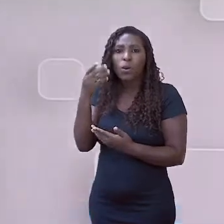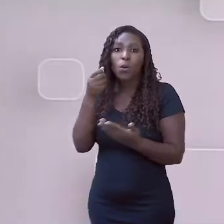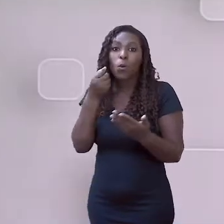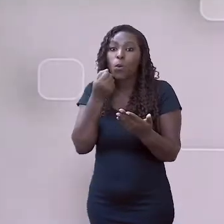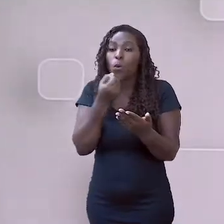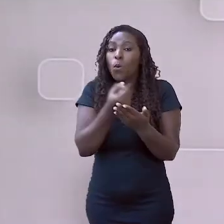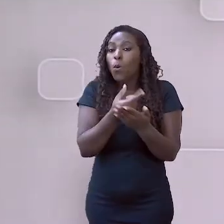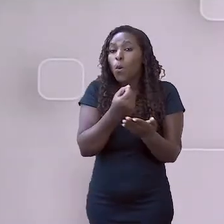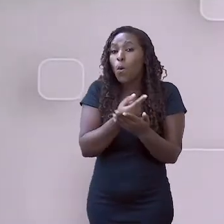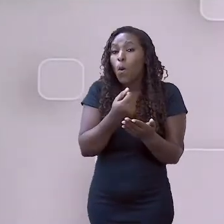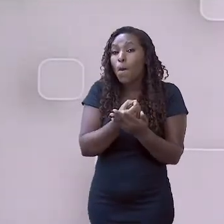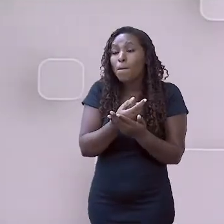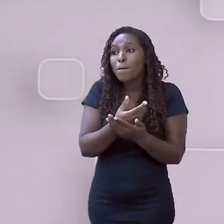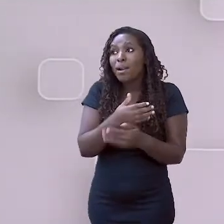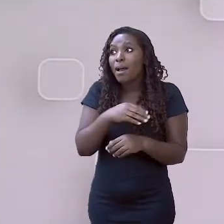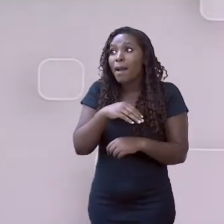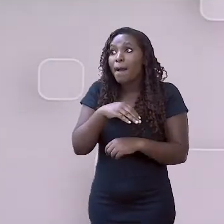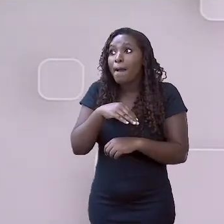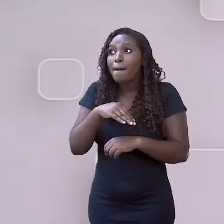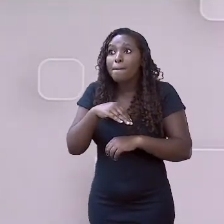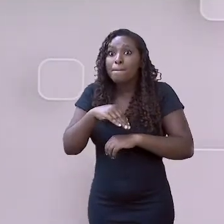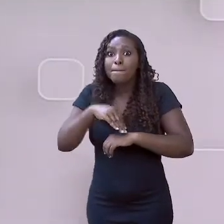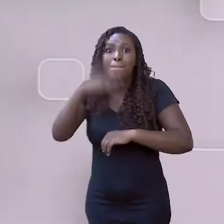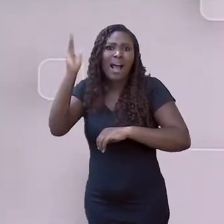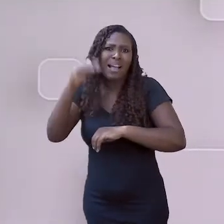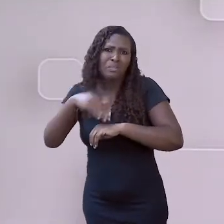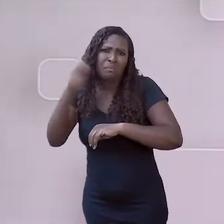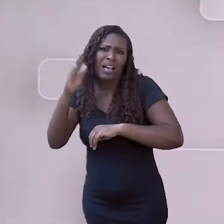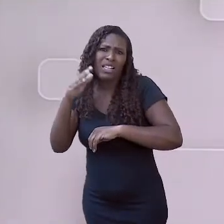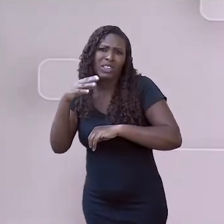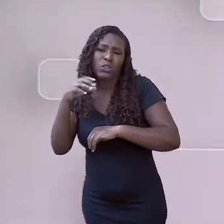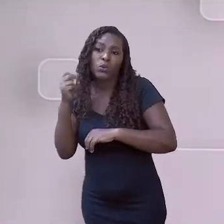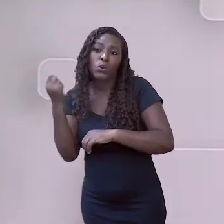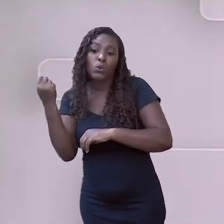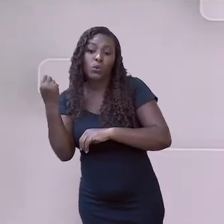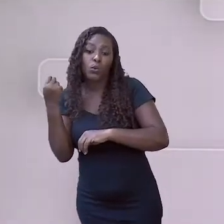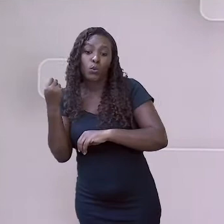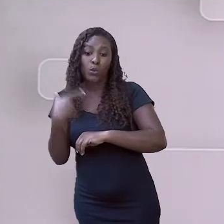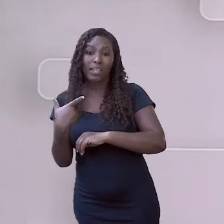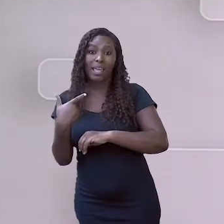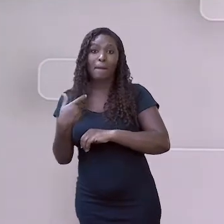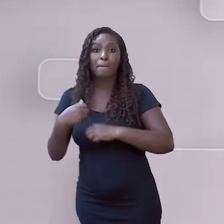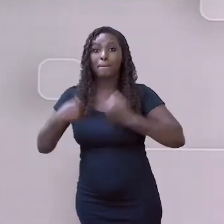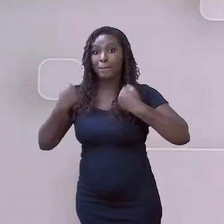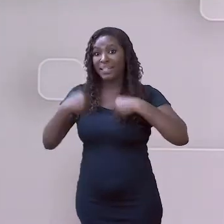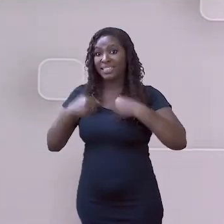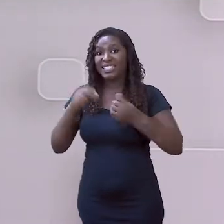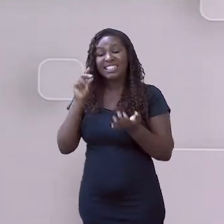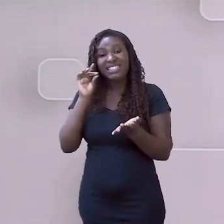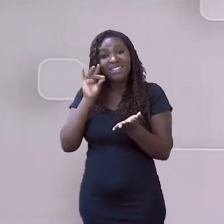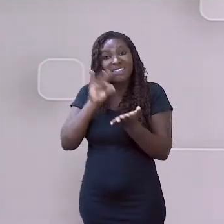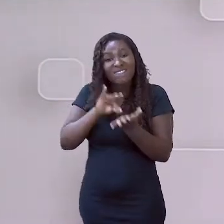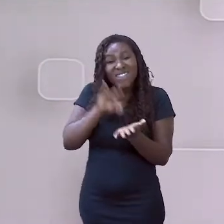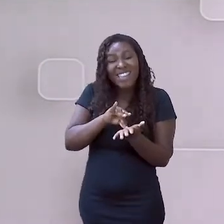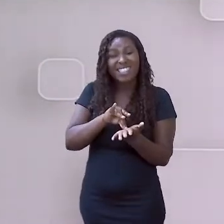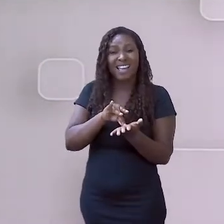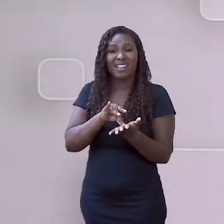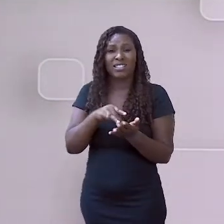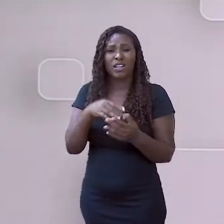que palavrão é esse? Isso é nada mais, nada menos que você, por exemplo, seu